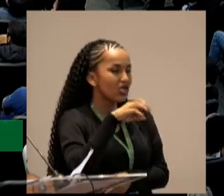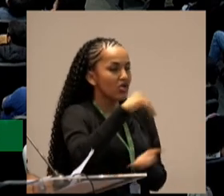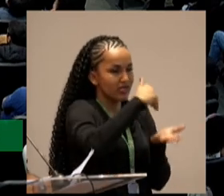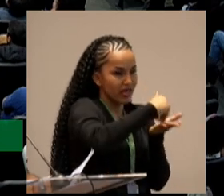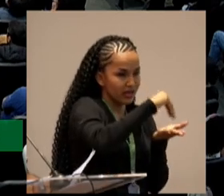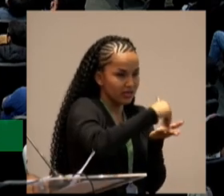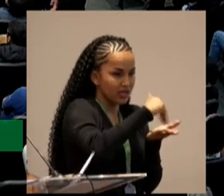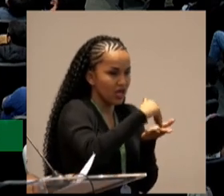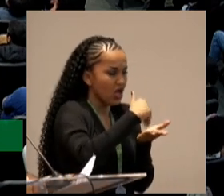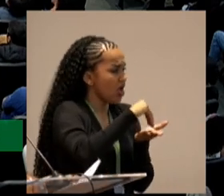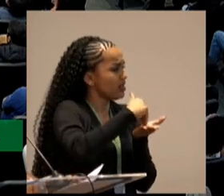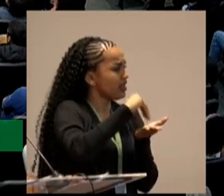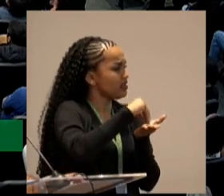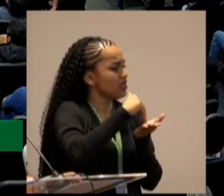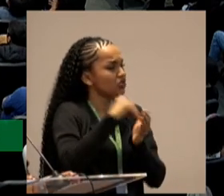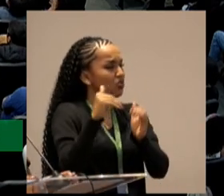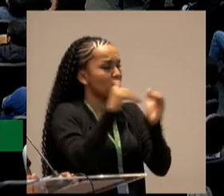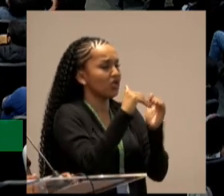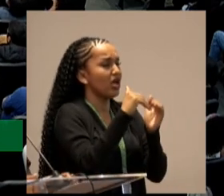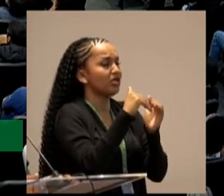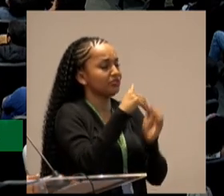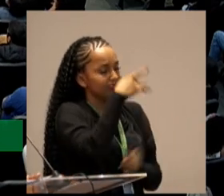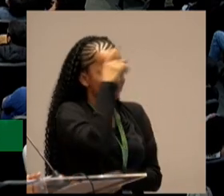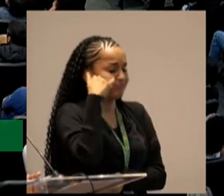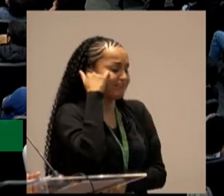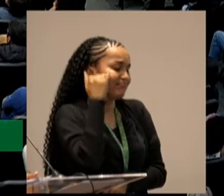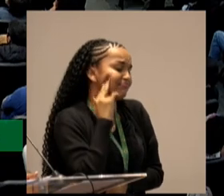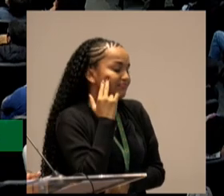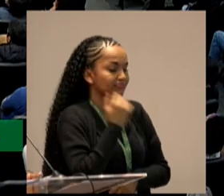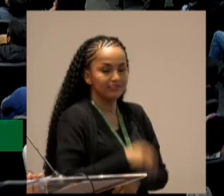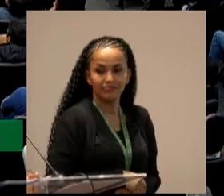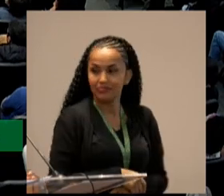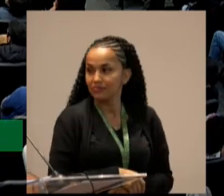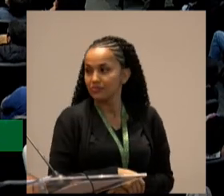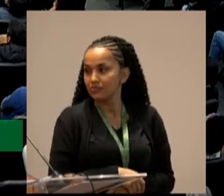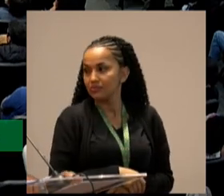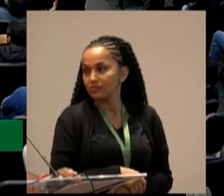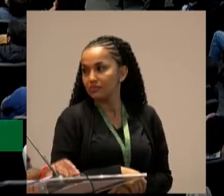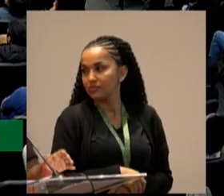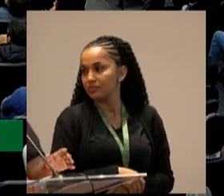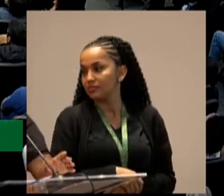de Igualdade Racial e Combate ao Racismo do SINTE.